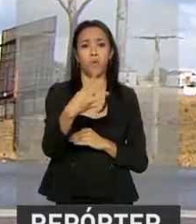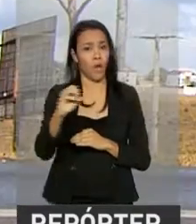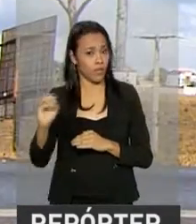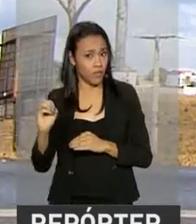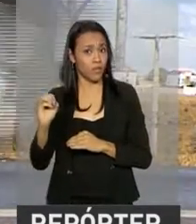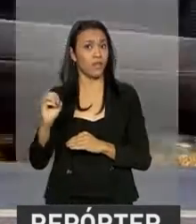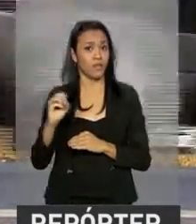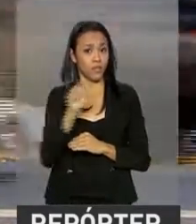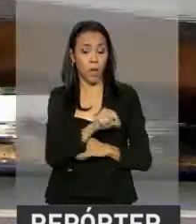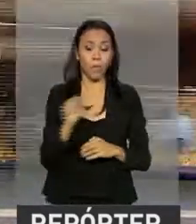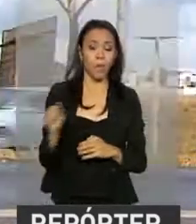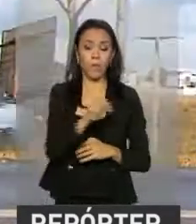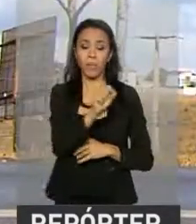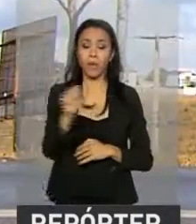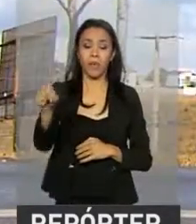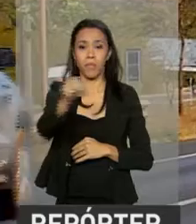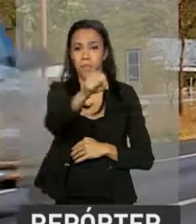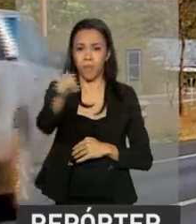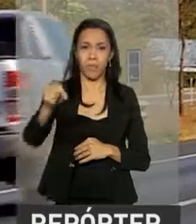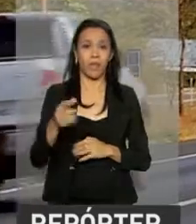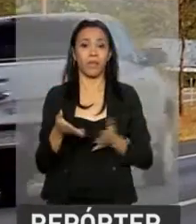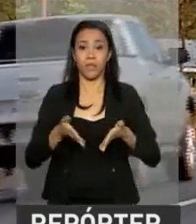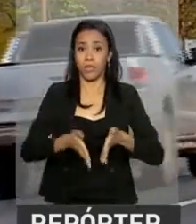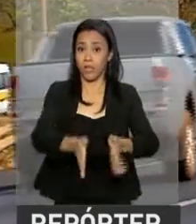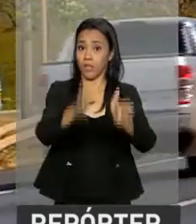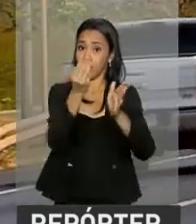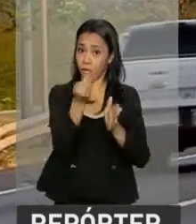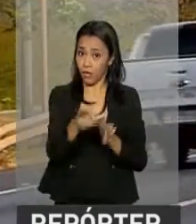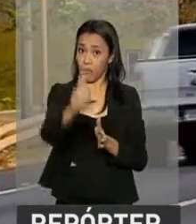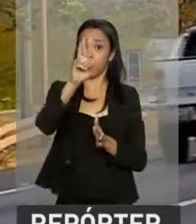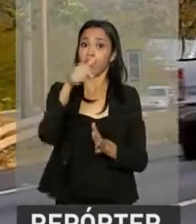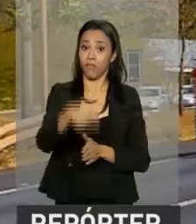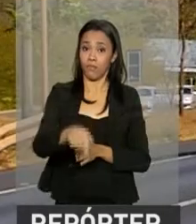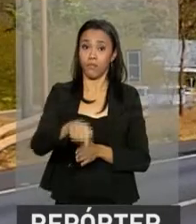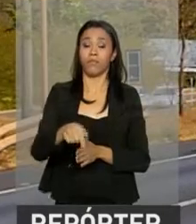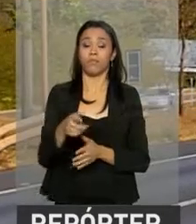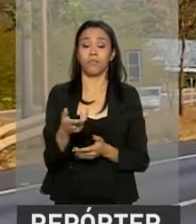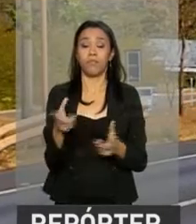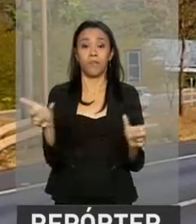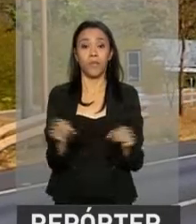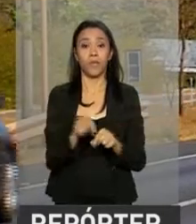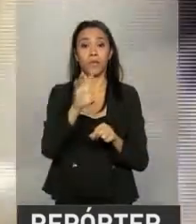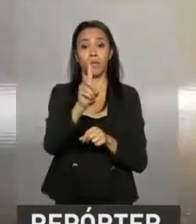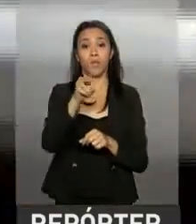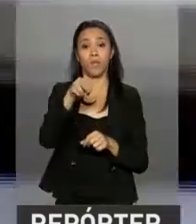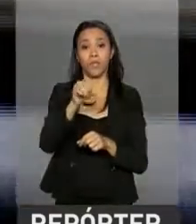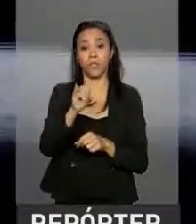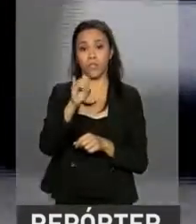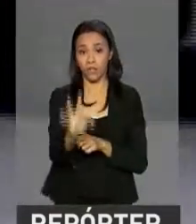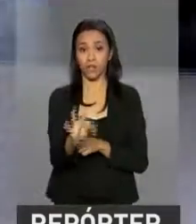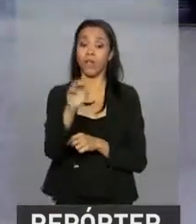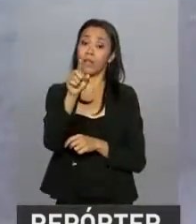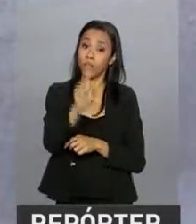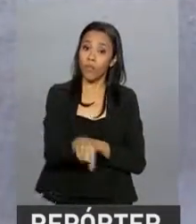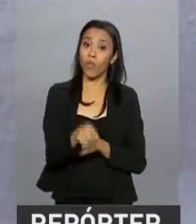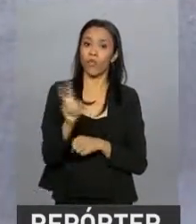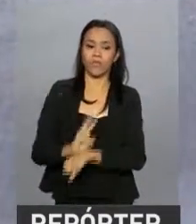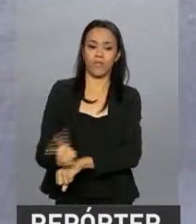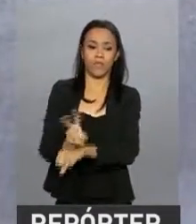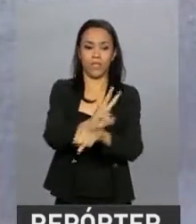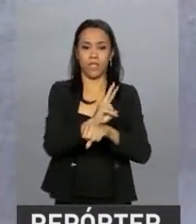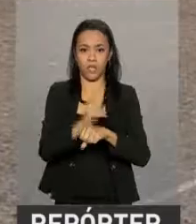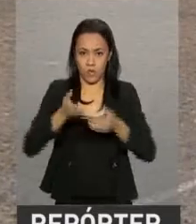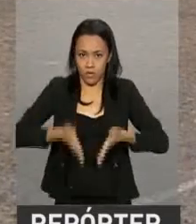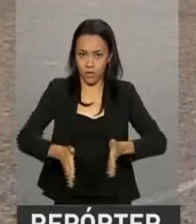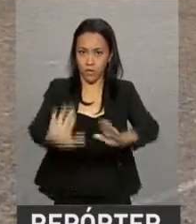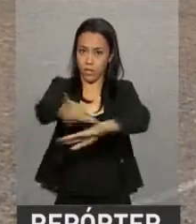ao longo de seis mil e 500 faixas de rodovias monitoradas pelo órgão com o fortalecimento da fiscalização nas estradas o